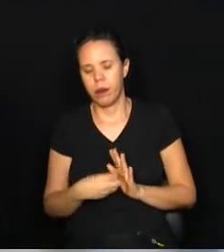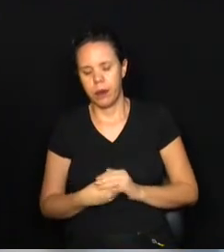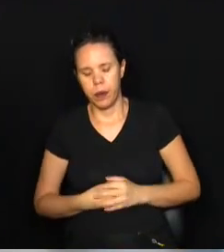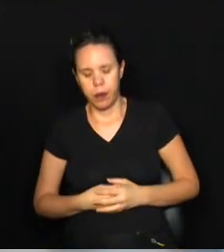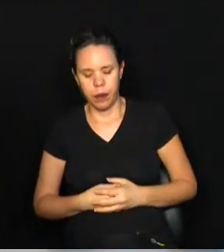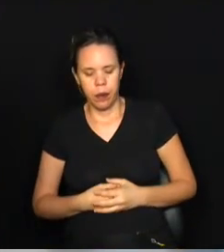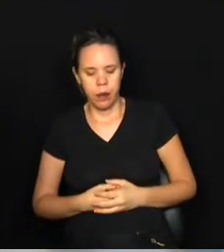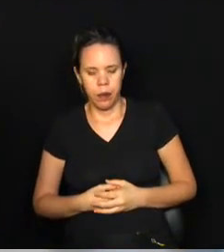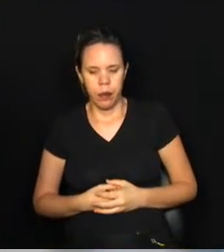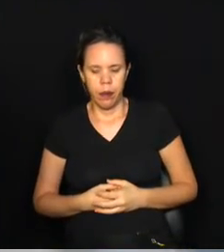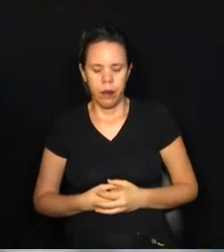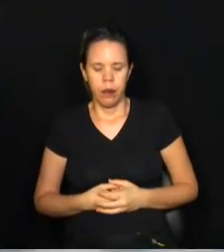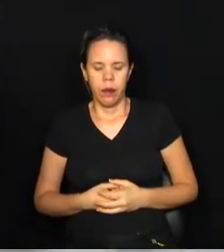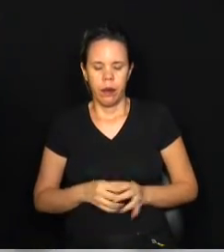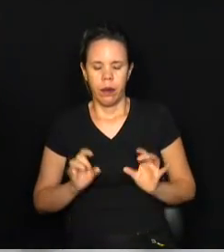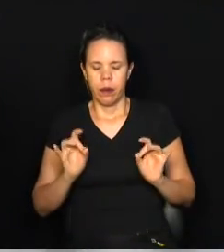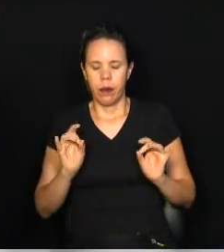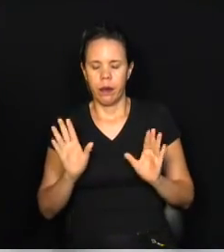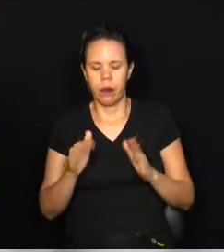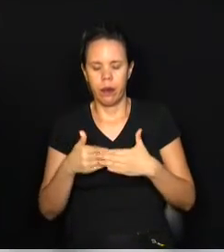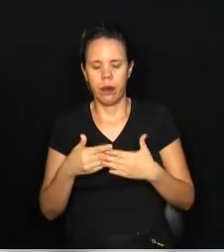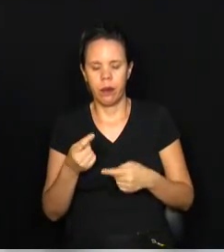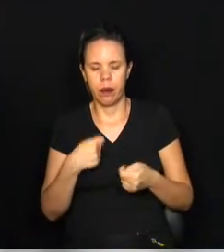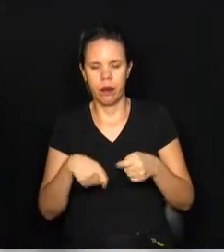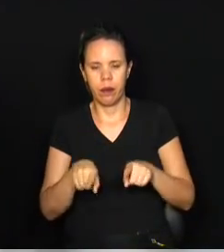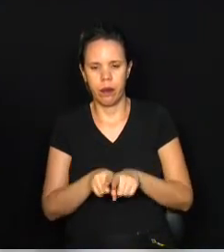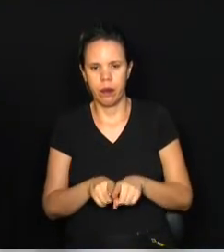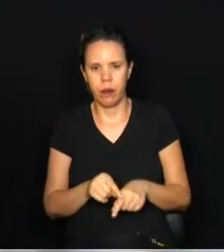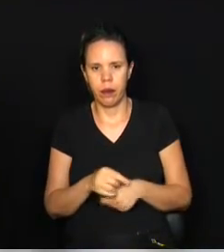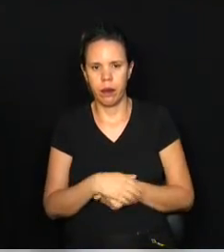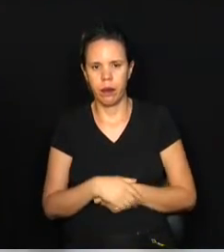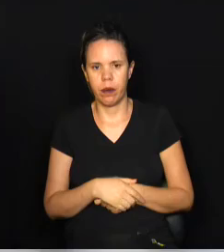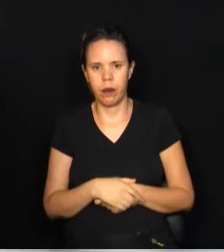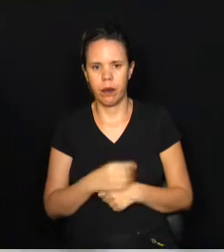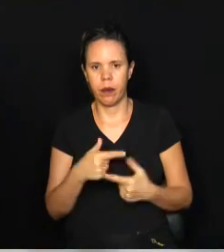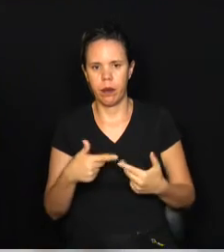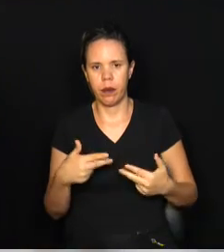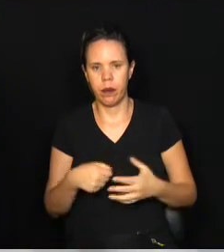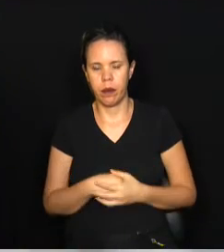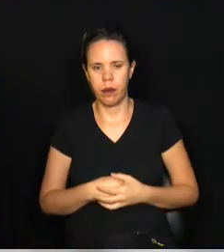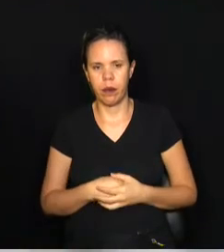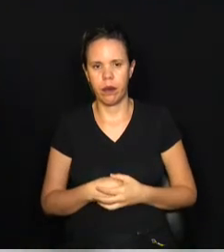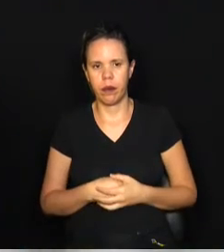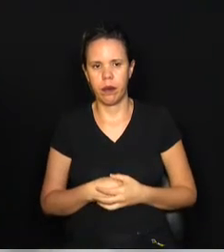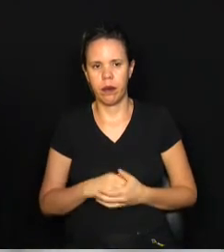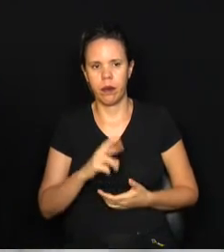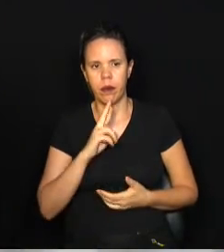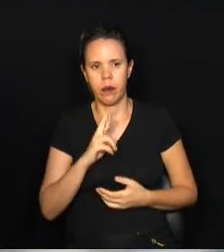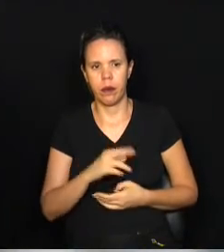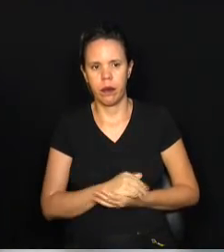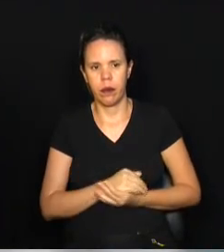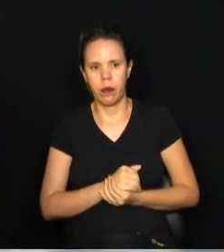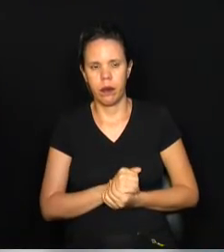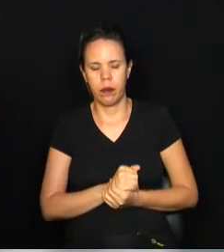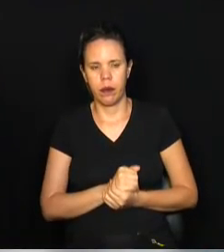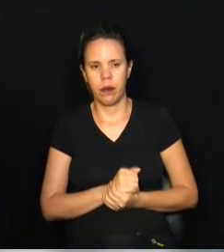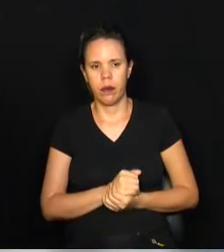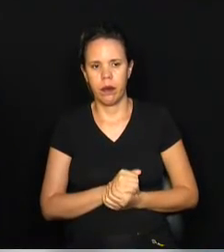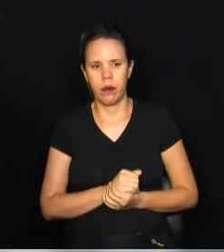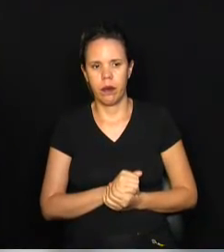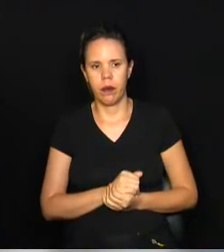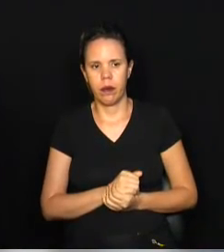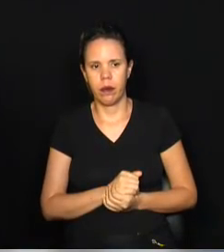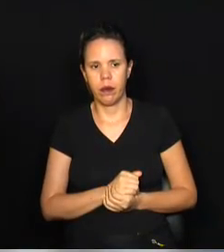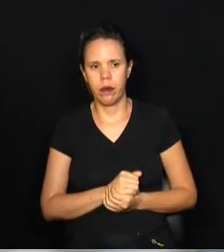né, típico para fechar essa questão em resposta, dizendo que